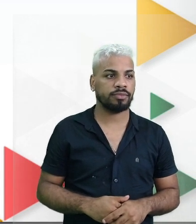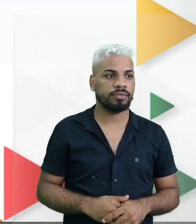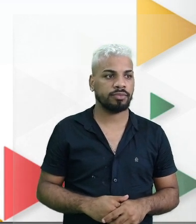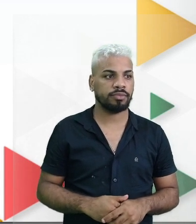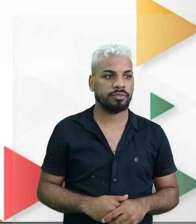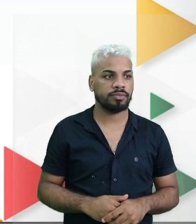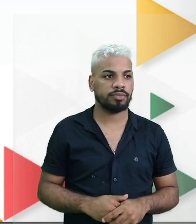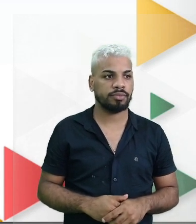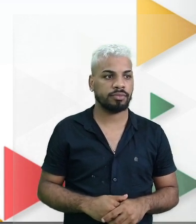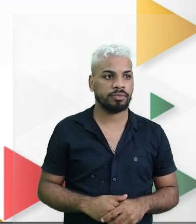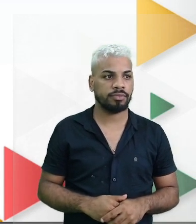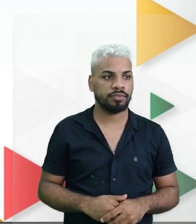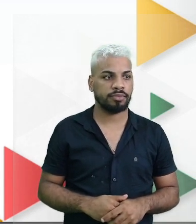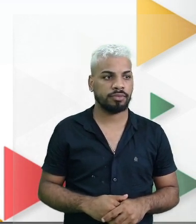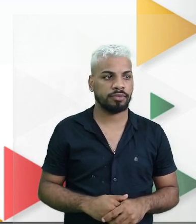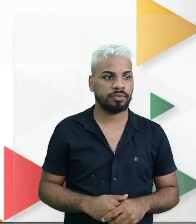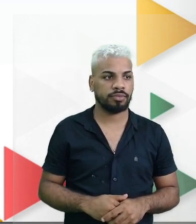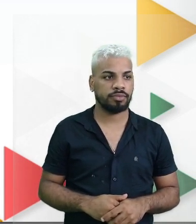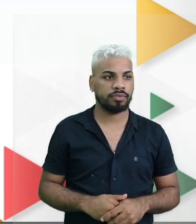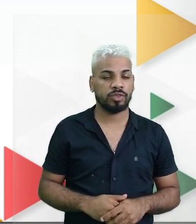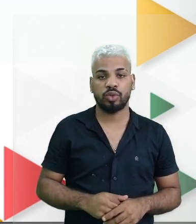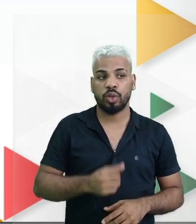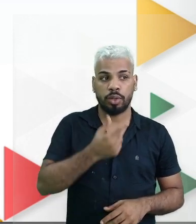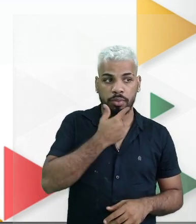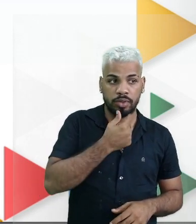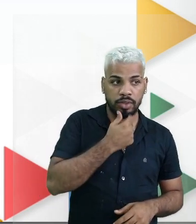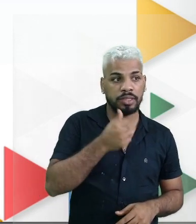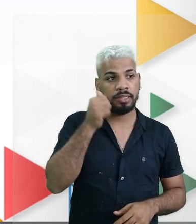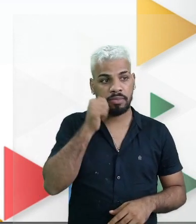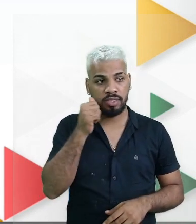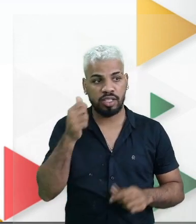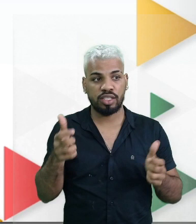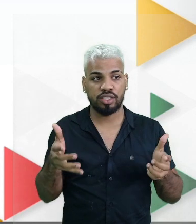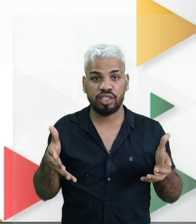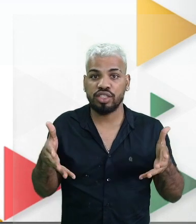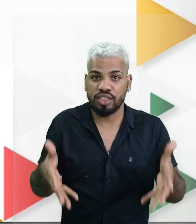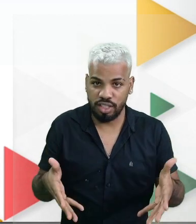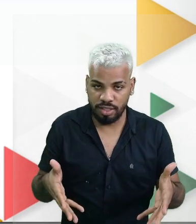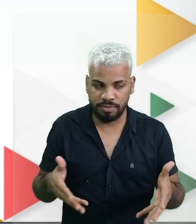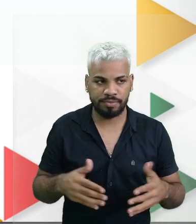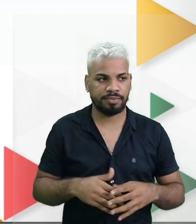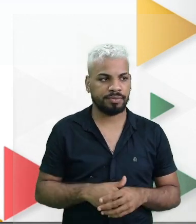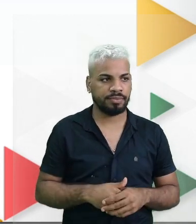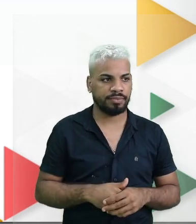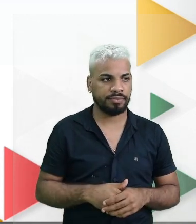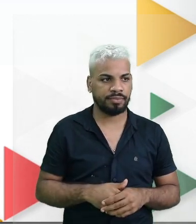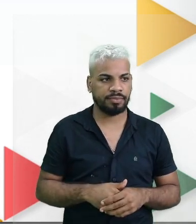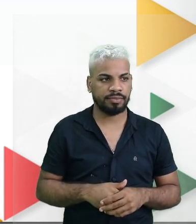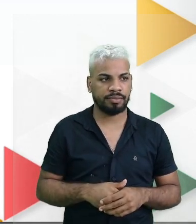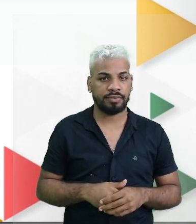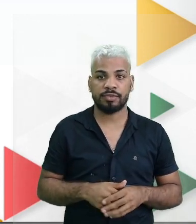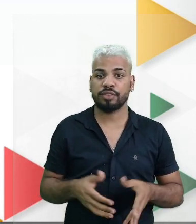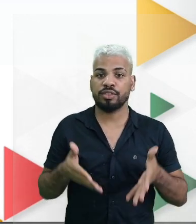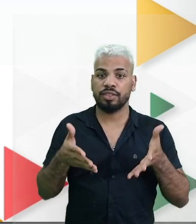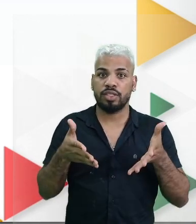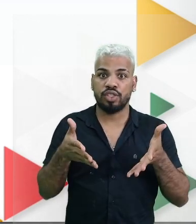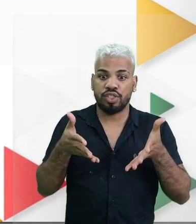o composto. O menino e a menina chegaram. Indeterminado, chegaram cedo à festa. Não sei